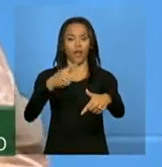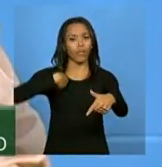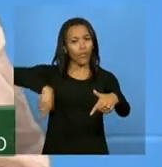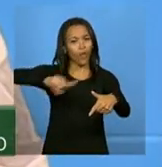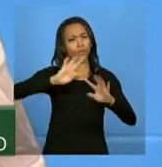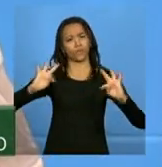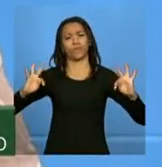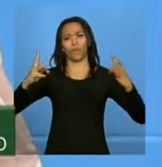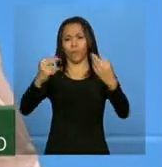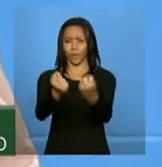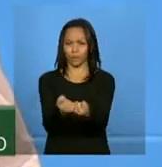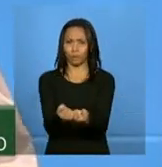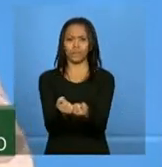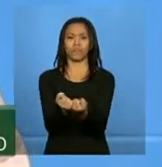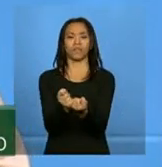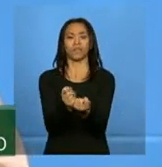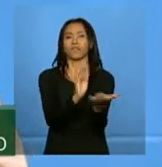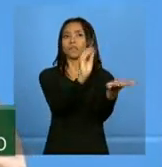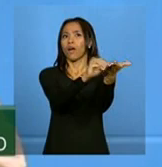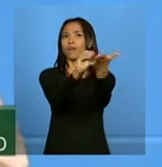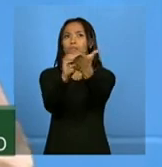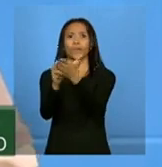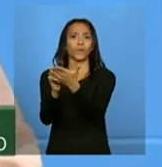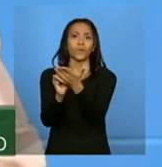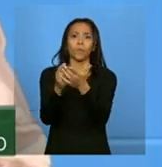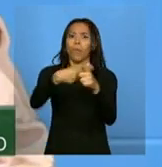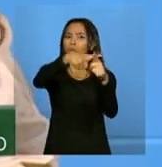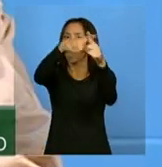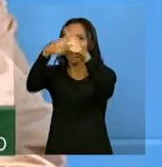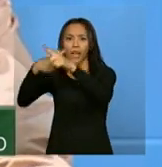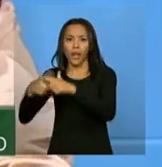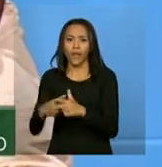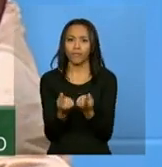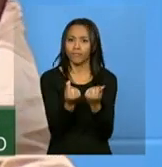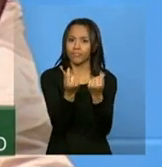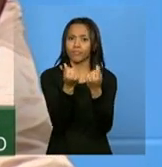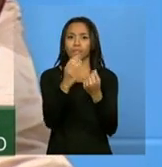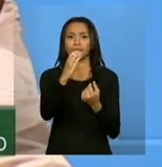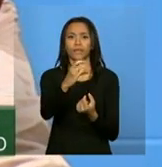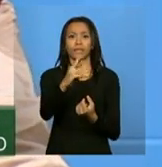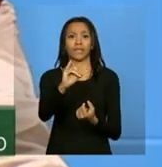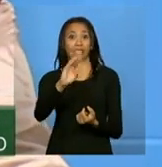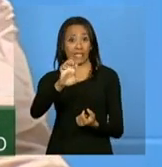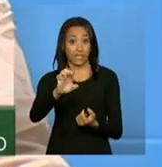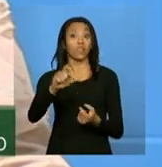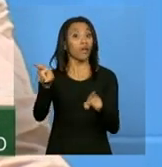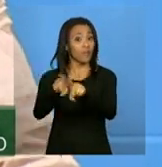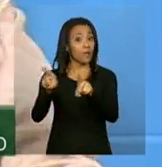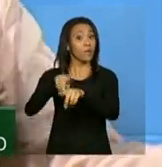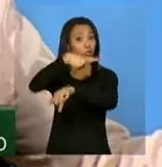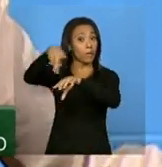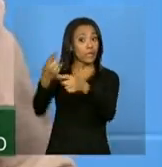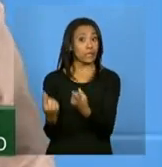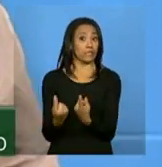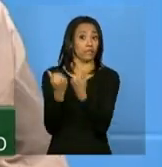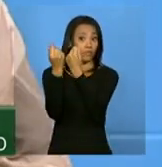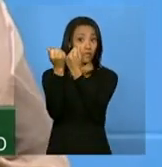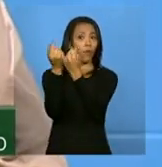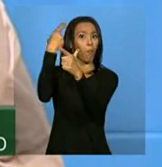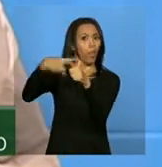todos estamos numa crise econômica na qual até mesmo os países ricos vêm tendo